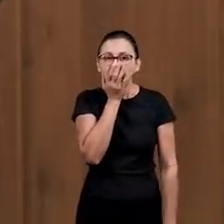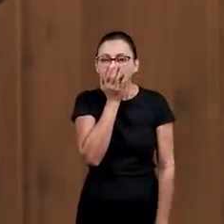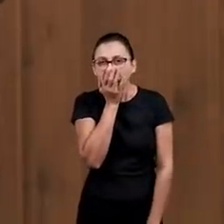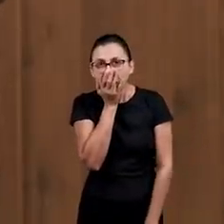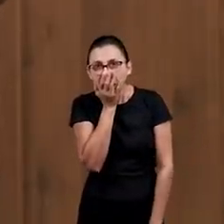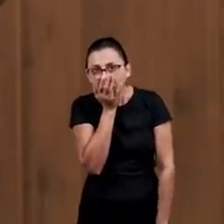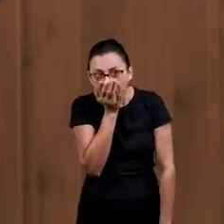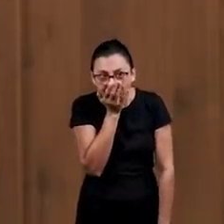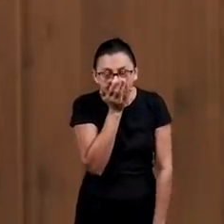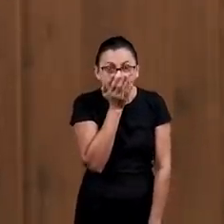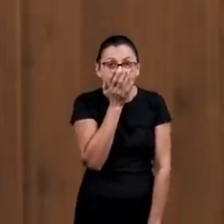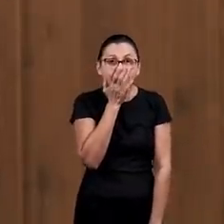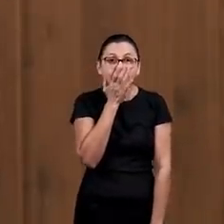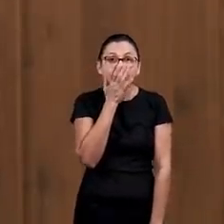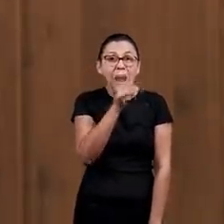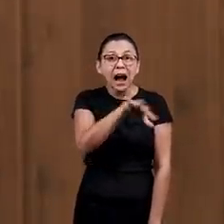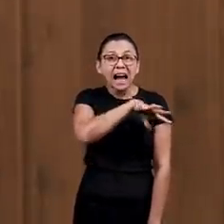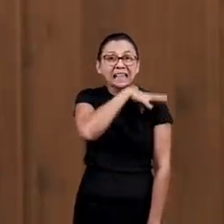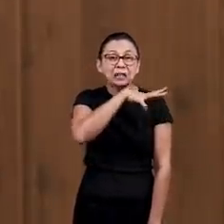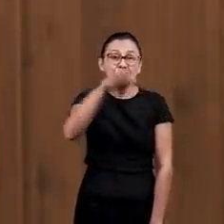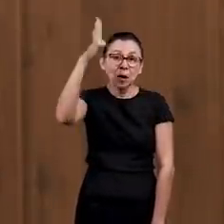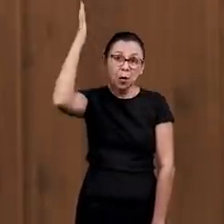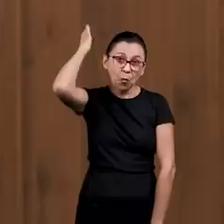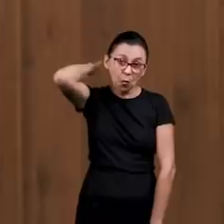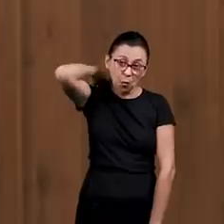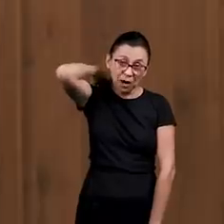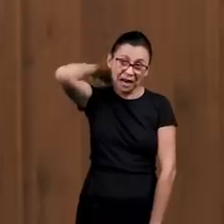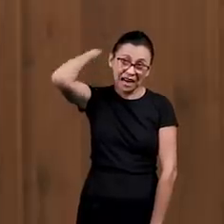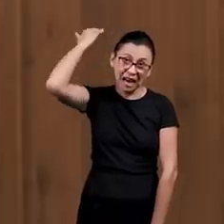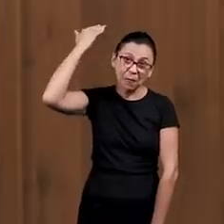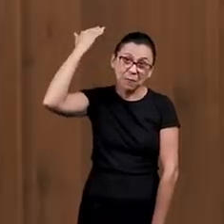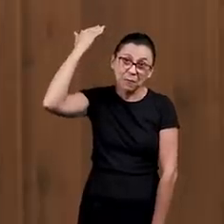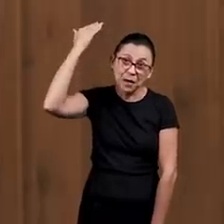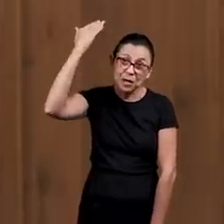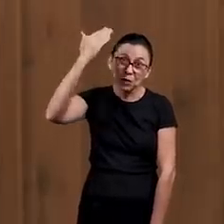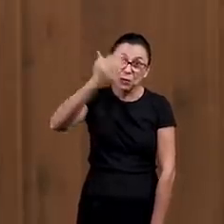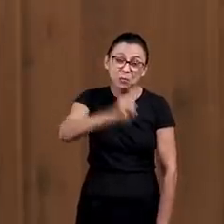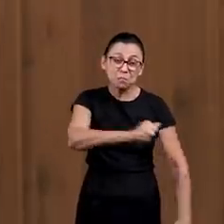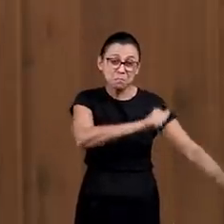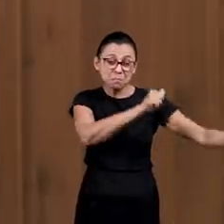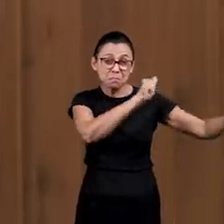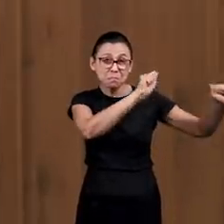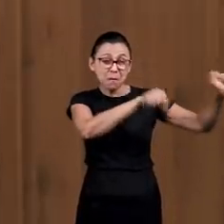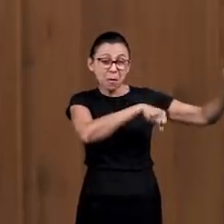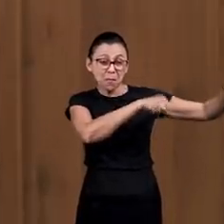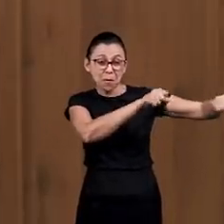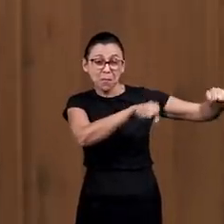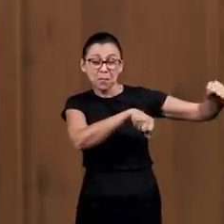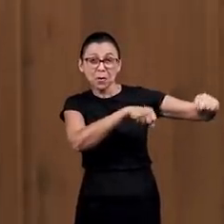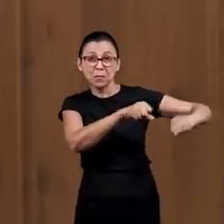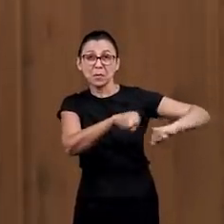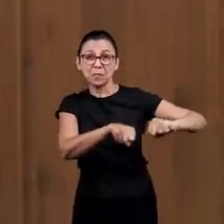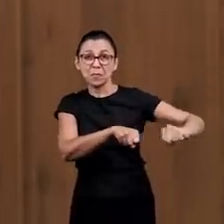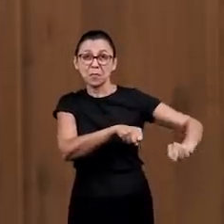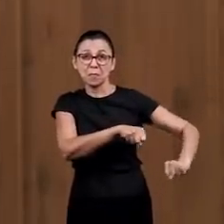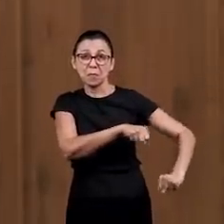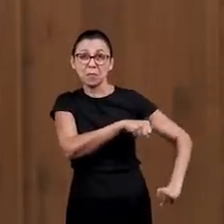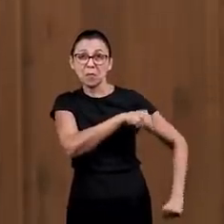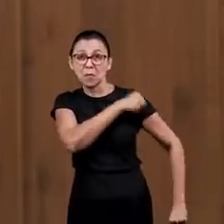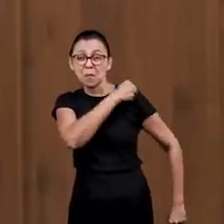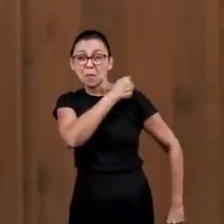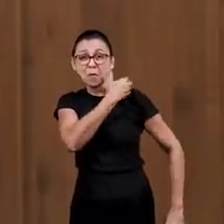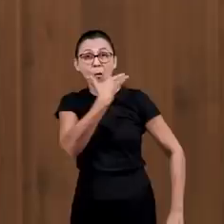da praia. Só de homens era cerca de 135.000. Mas